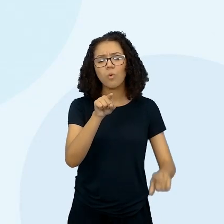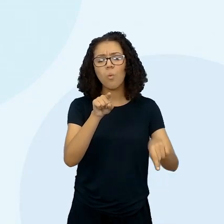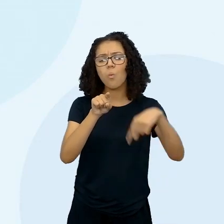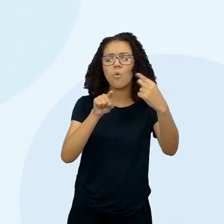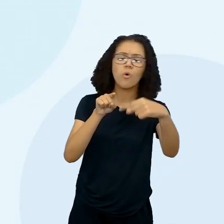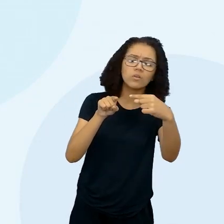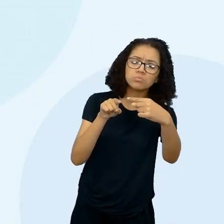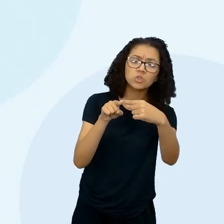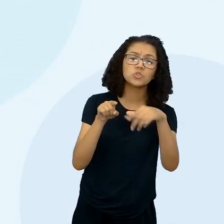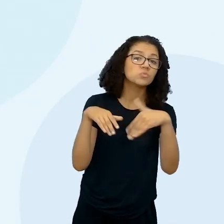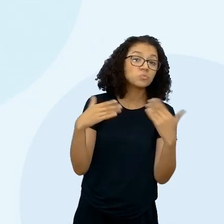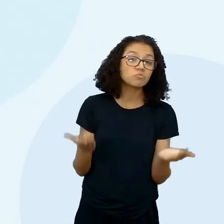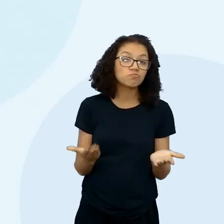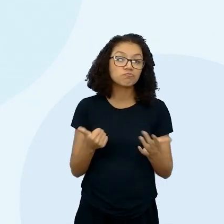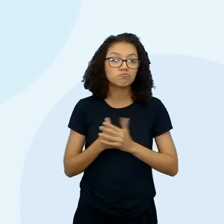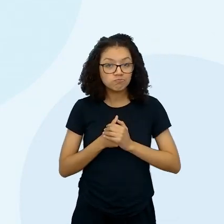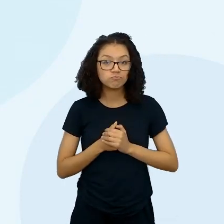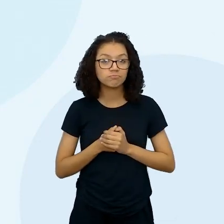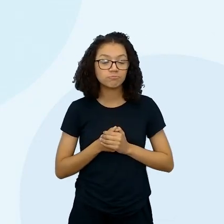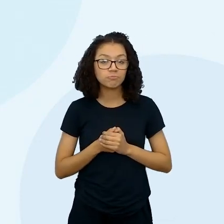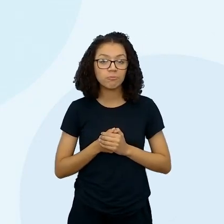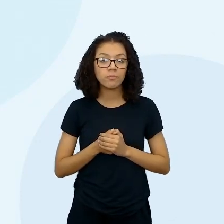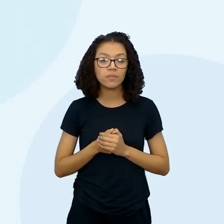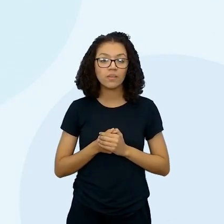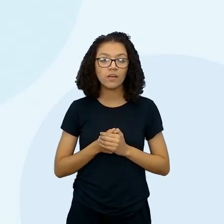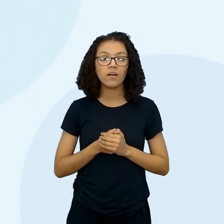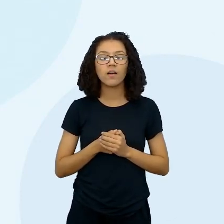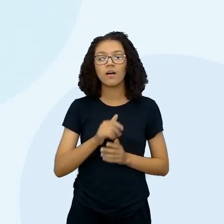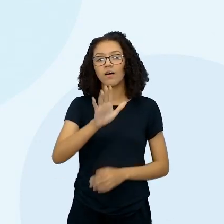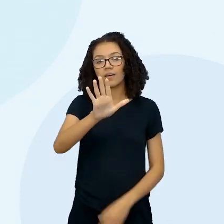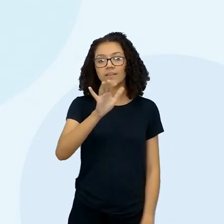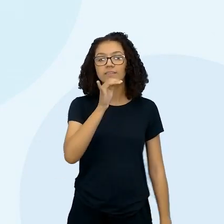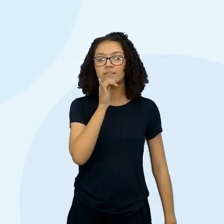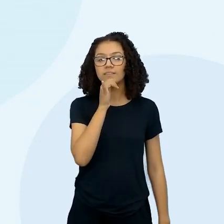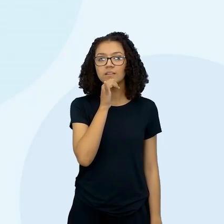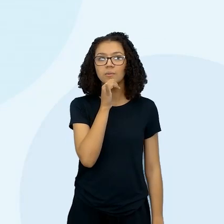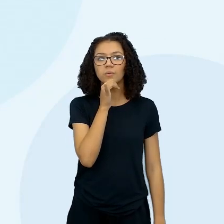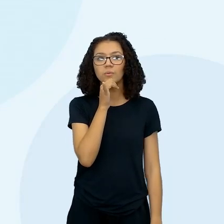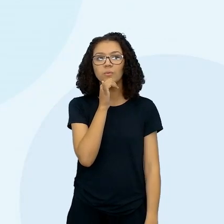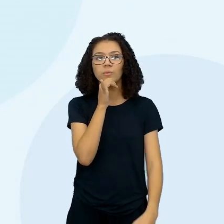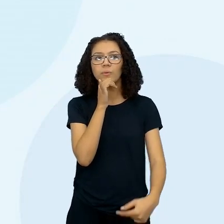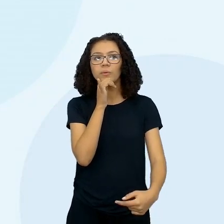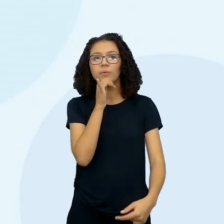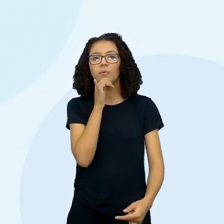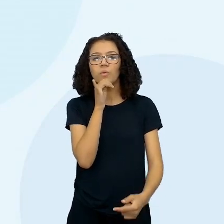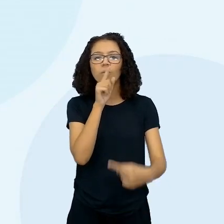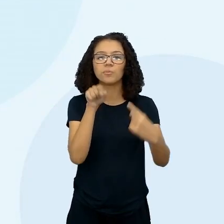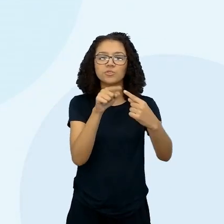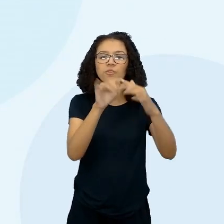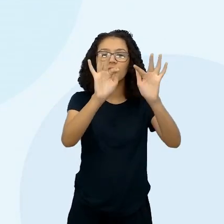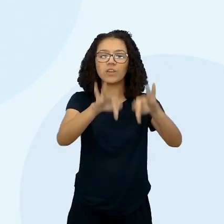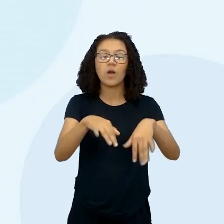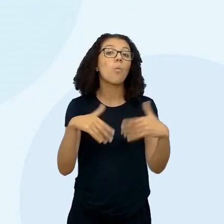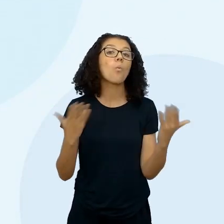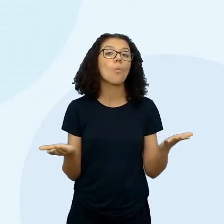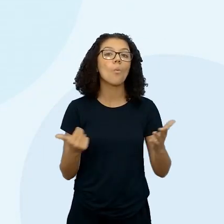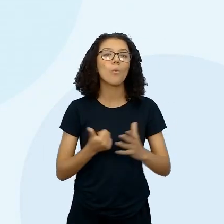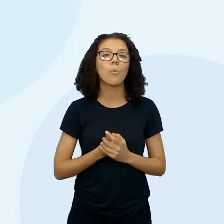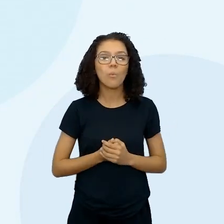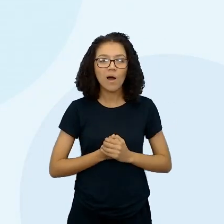né? Às vezes, a que eu pretendo chegar, às vezes, né? Quais são os métodos ali? Eu